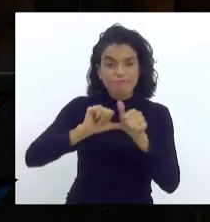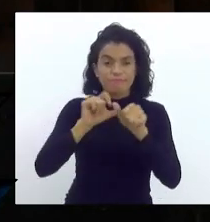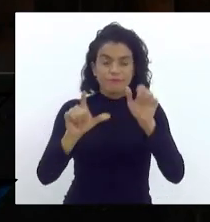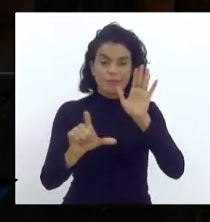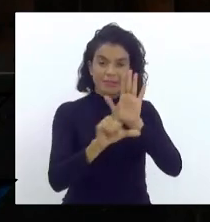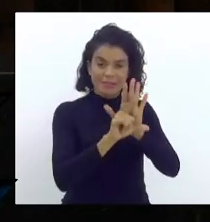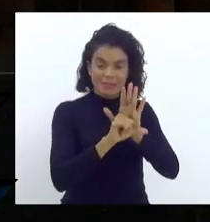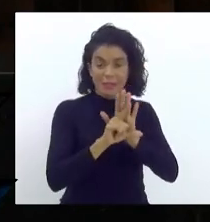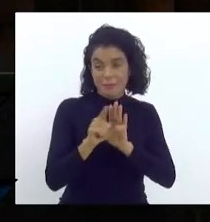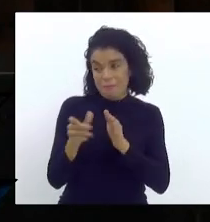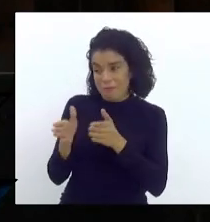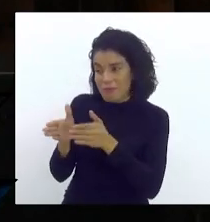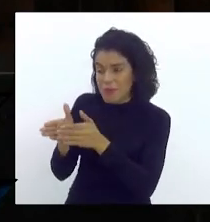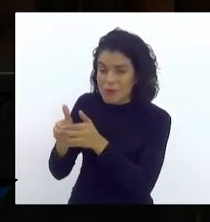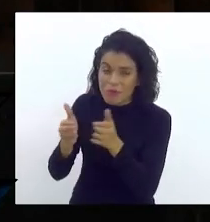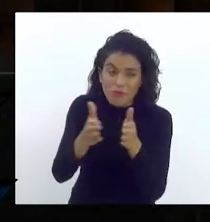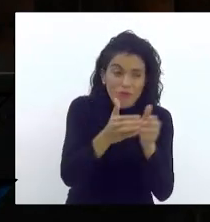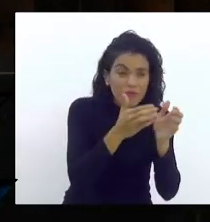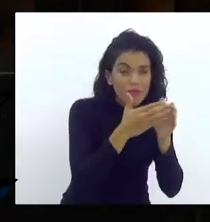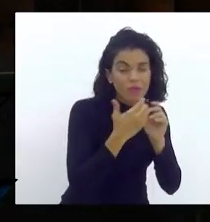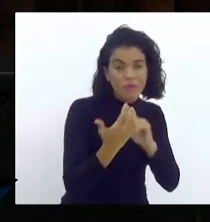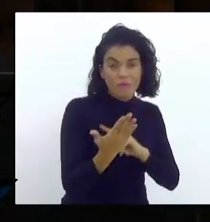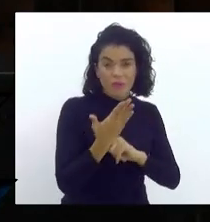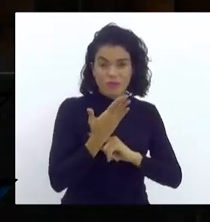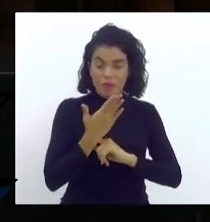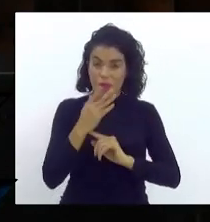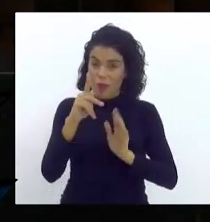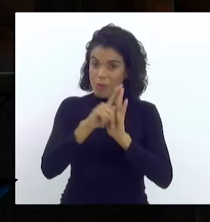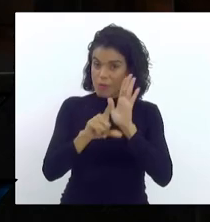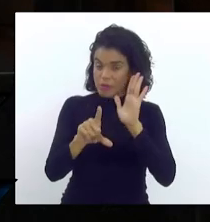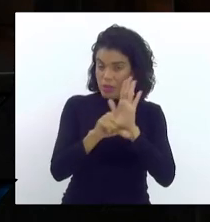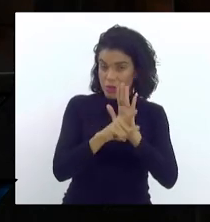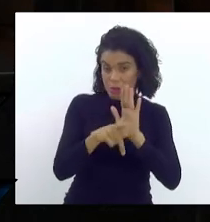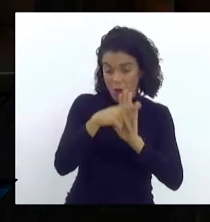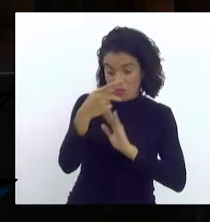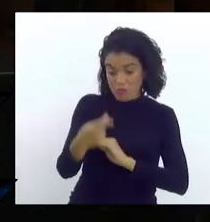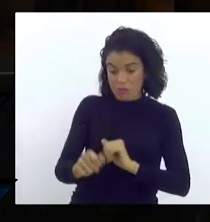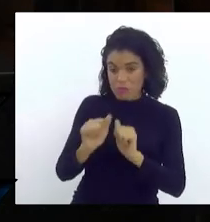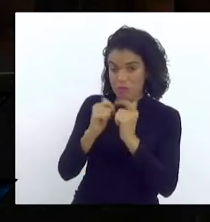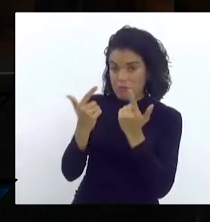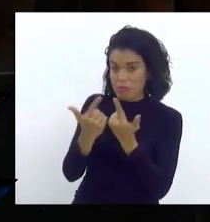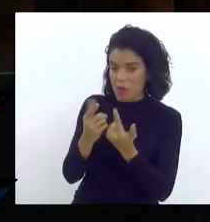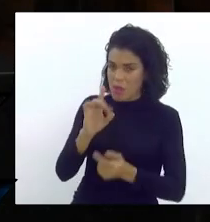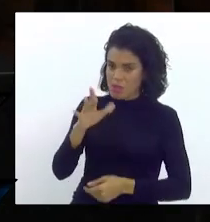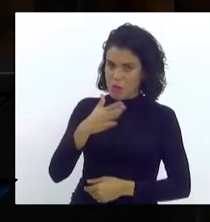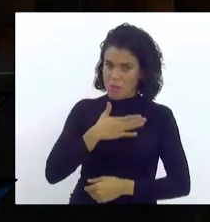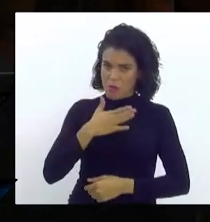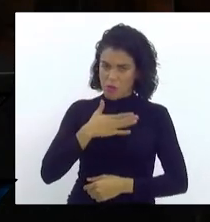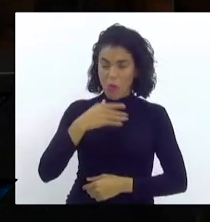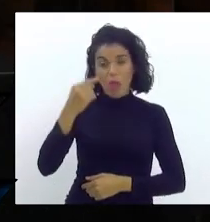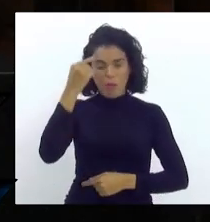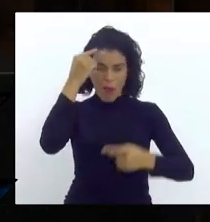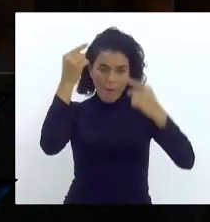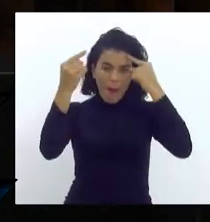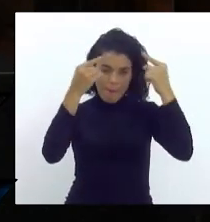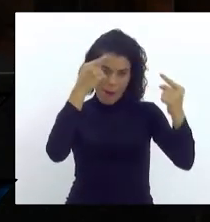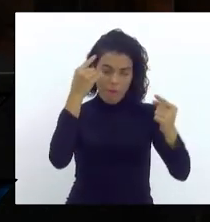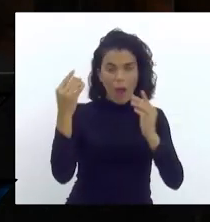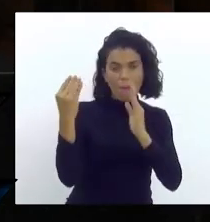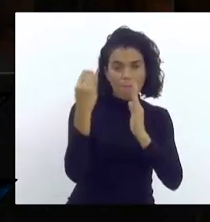meus colegas que me ajudem nisso. É um projeto desta casa, não é só meu, eu idealizei, mas é um projeto que